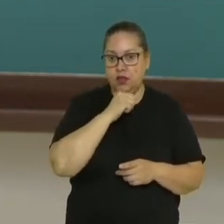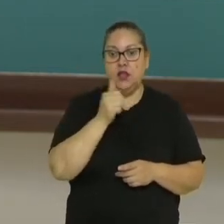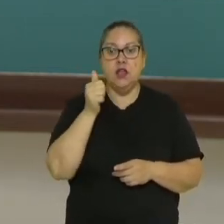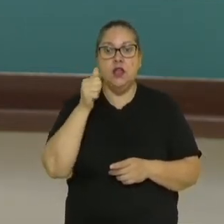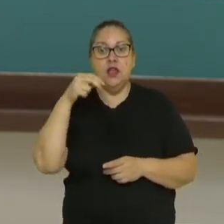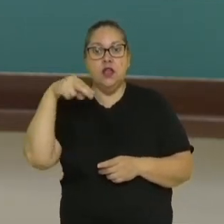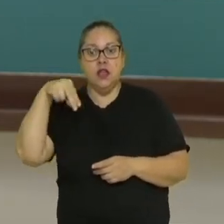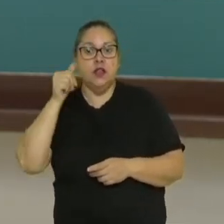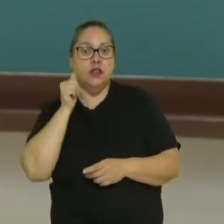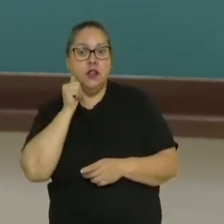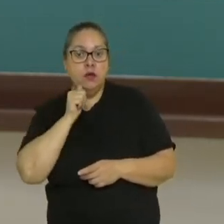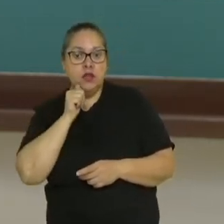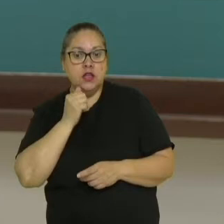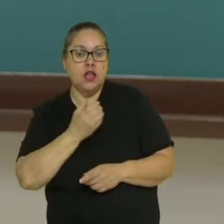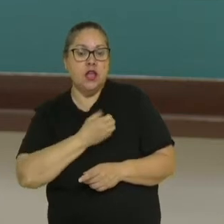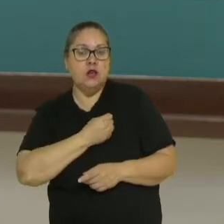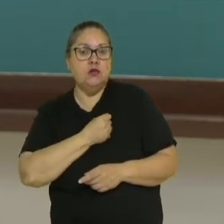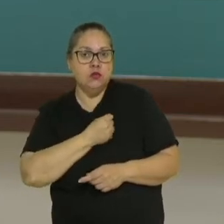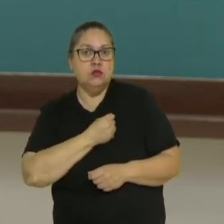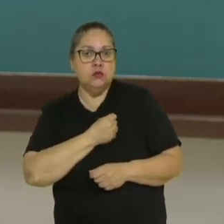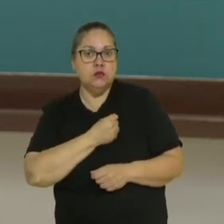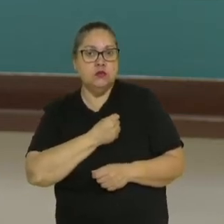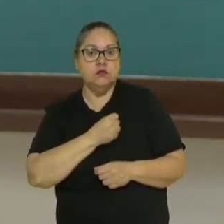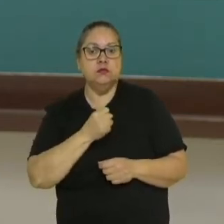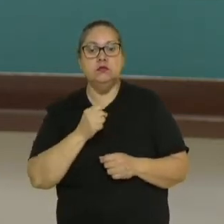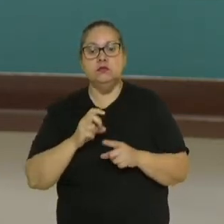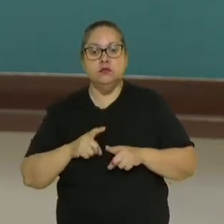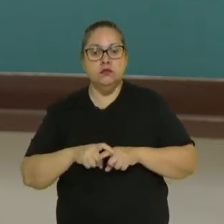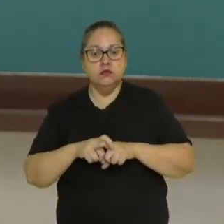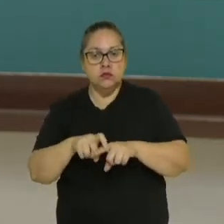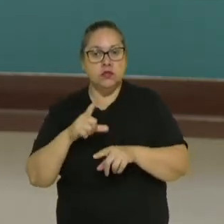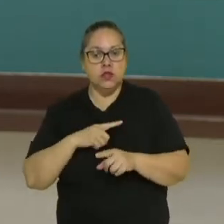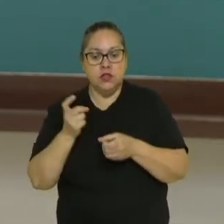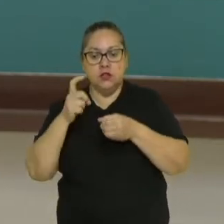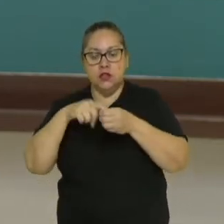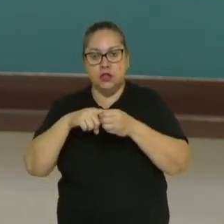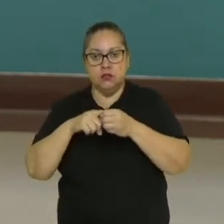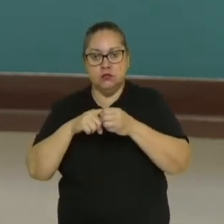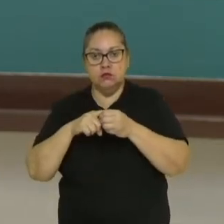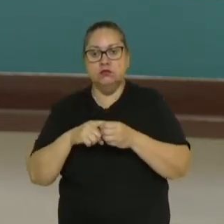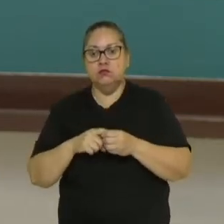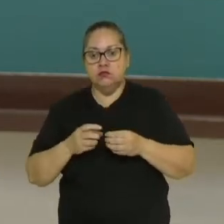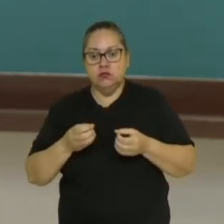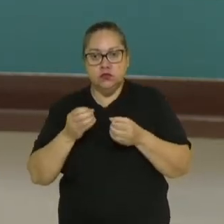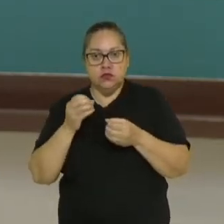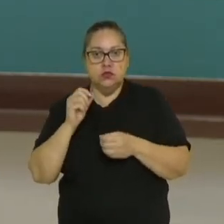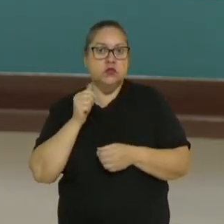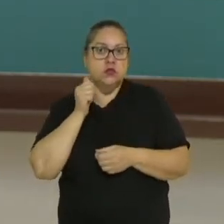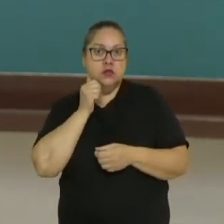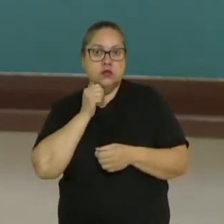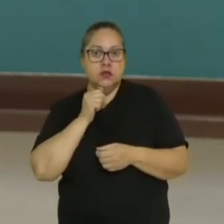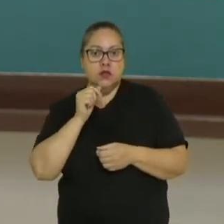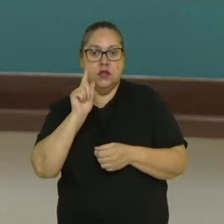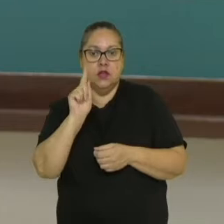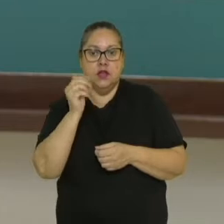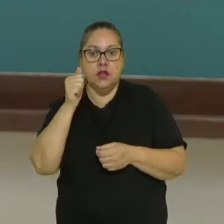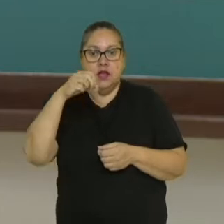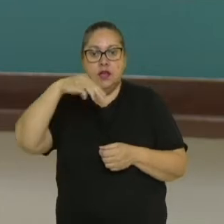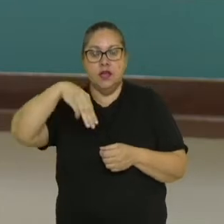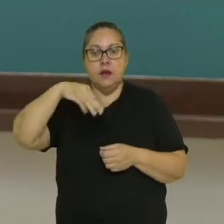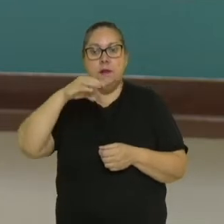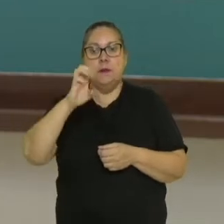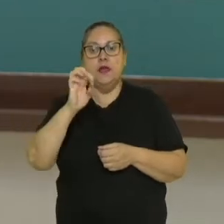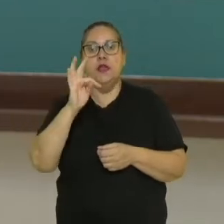o número N, é o número de cromossomos que tem nos gametas de determinada espécie. Então, a meiose vai ocorrer em